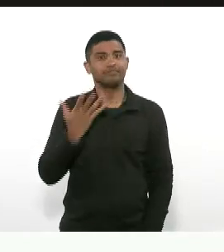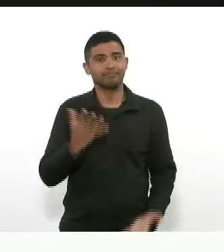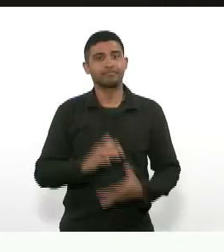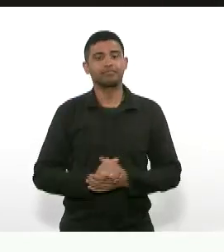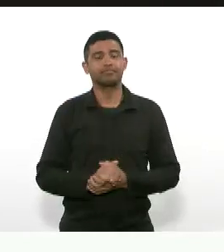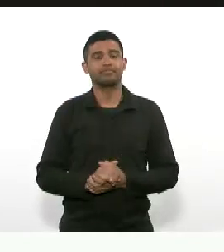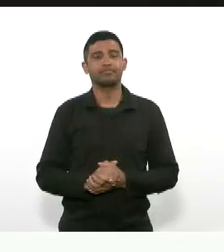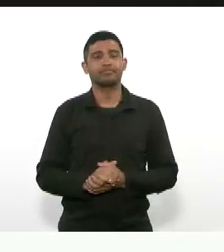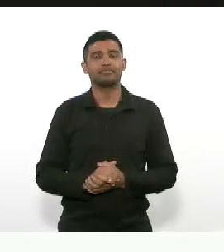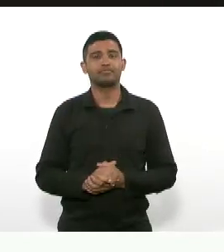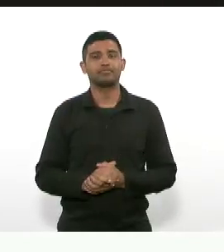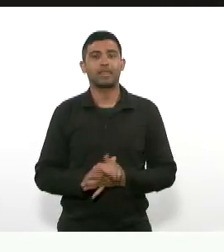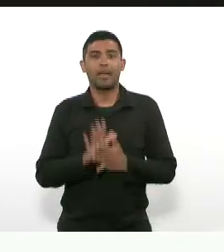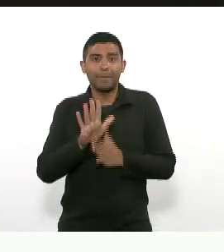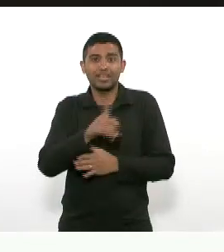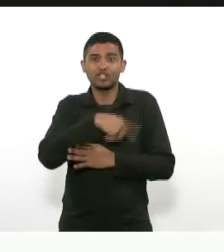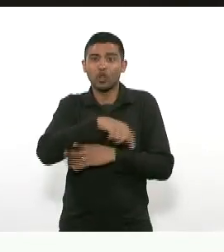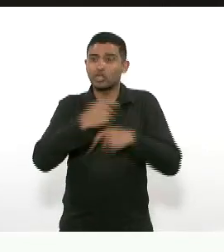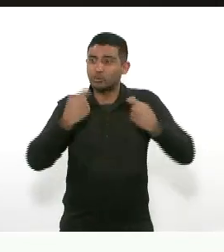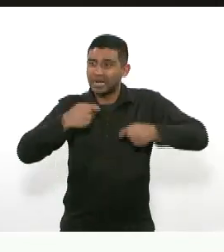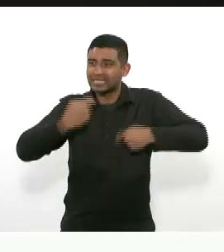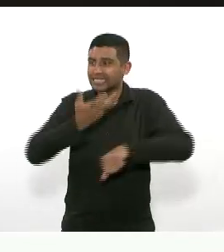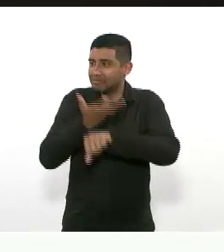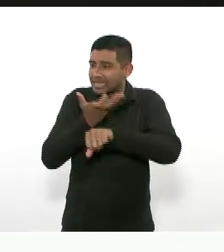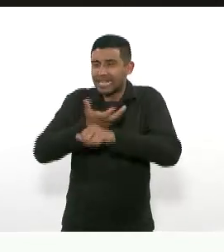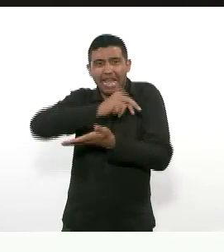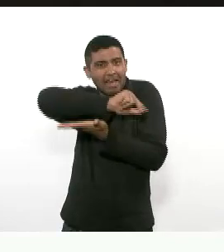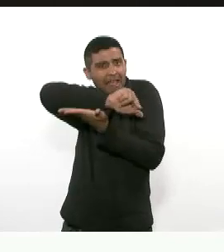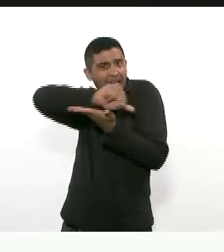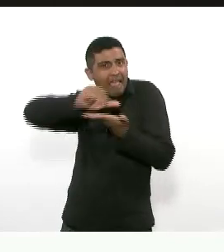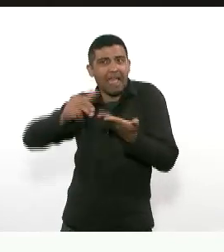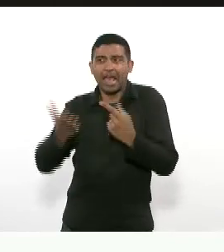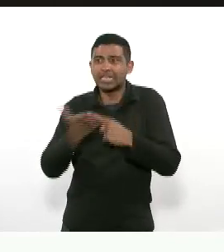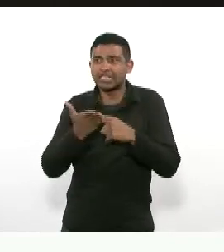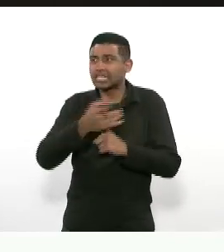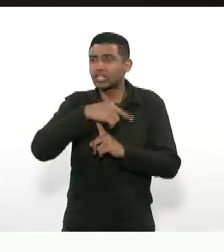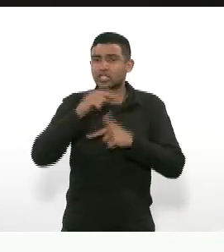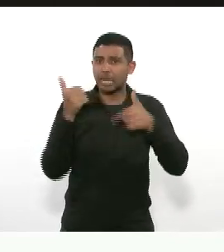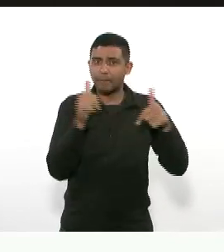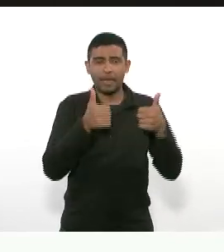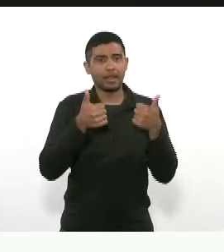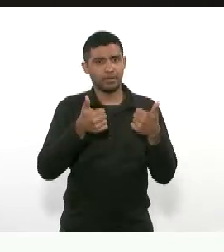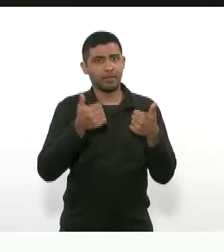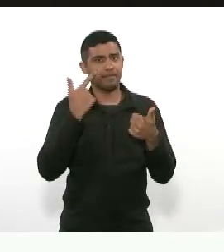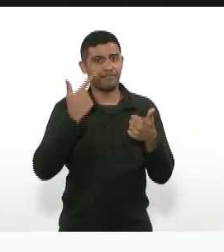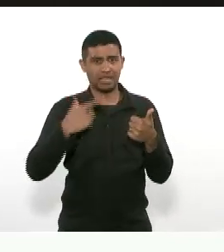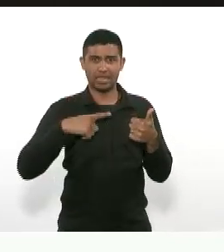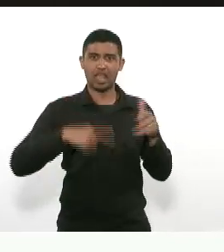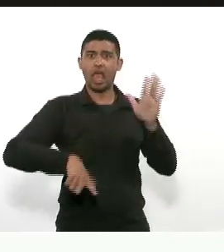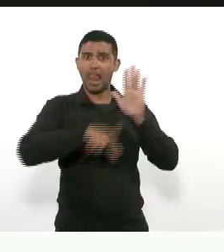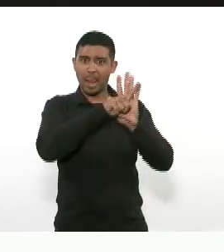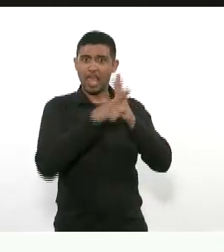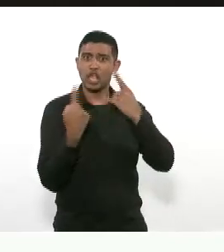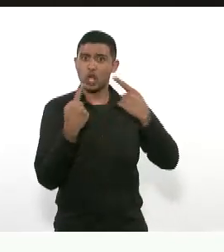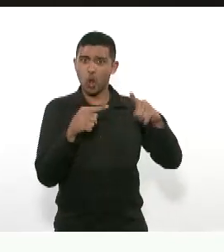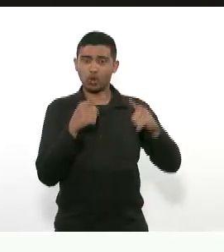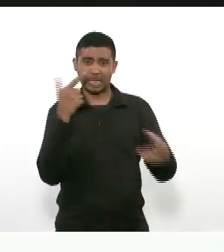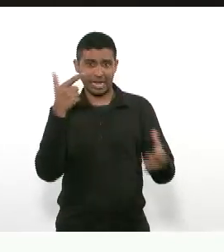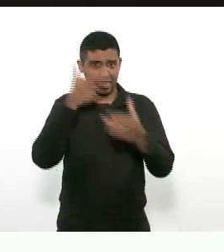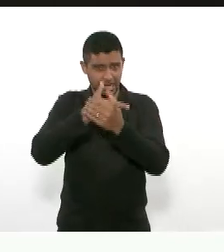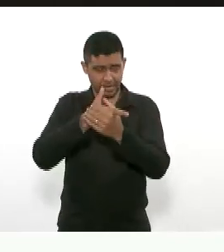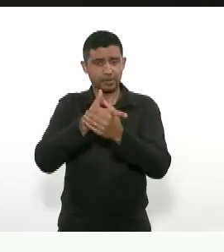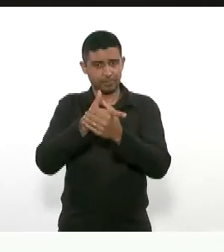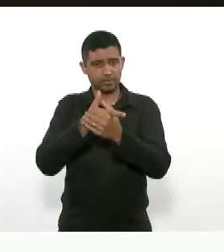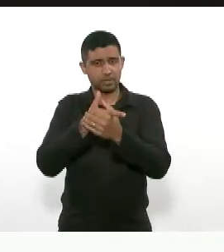gente precisa de recursos. Tá? Para ter uma ideia, a lei anticrime